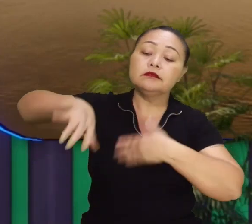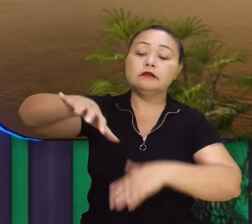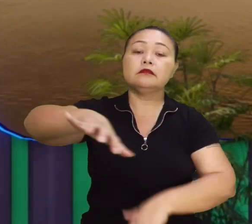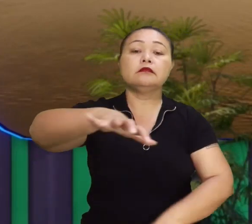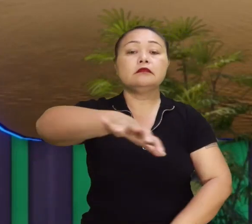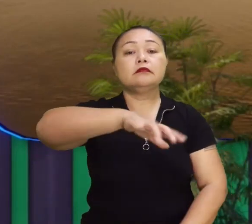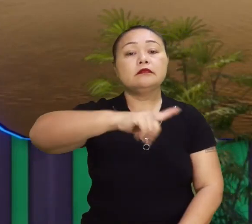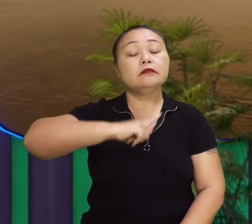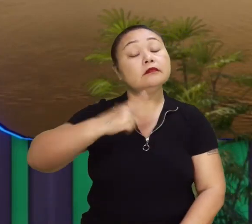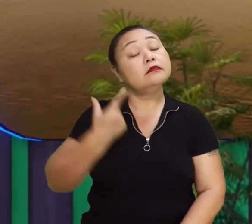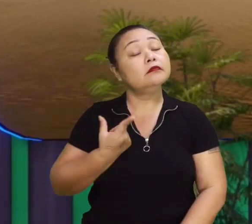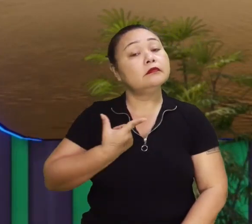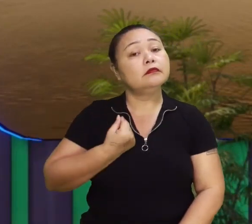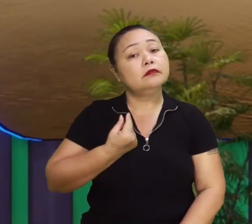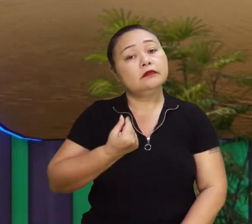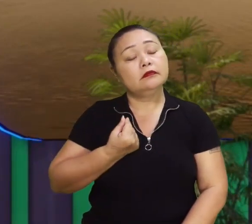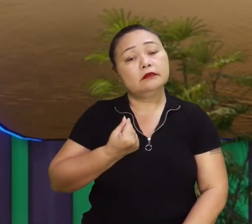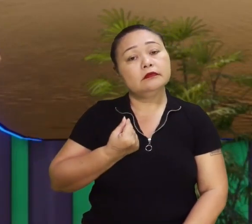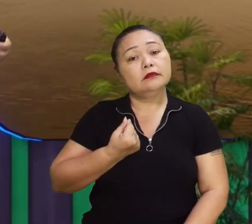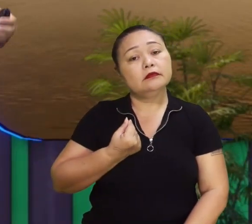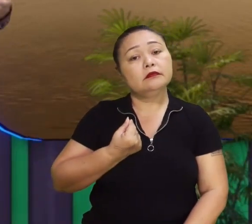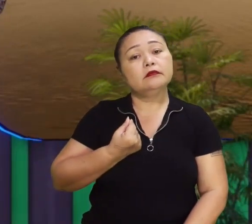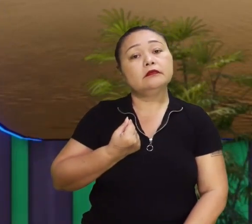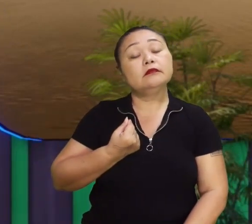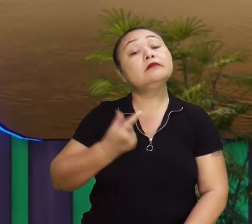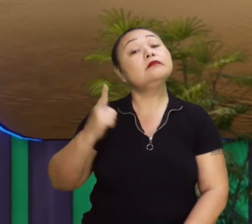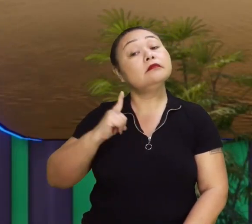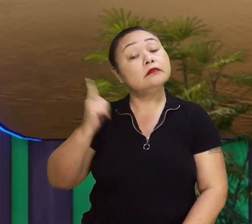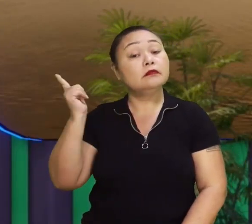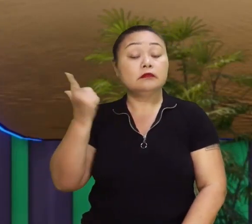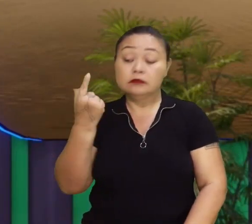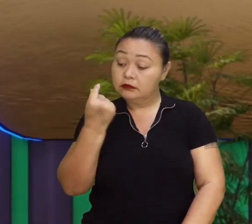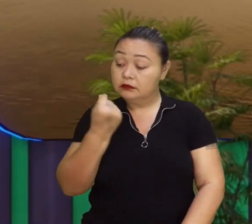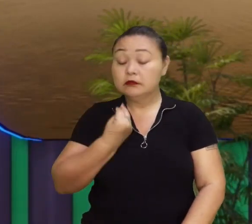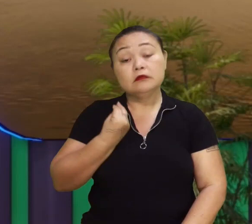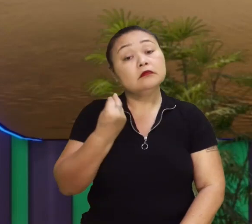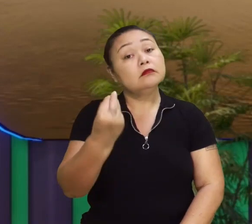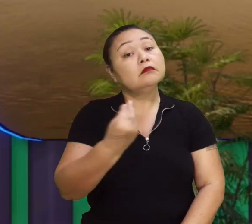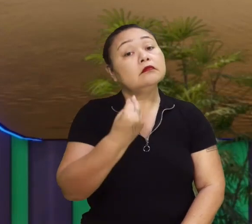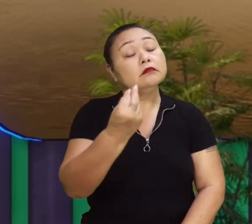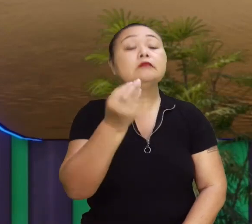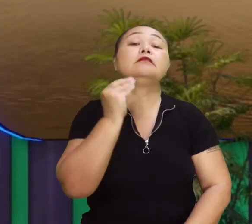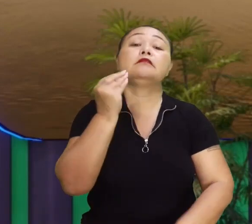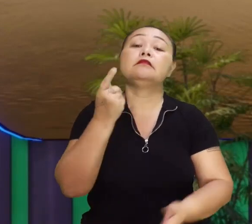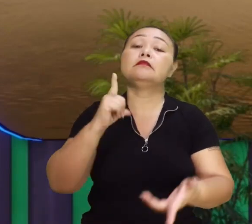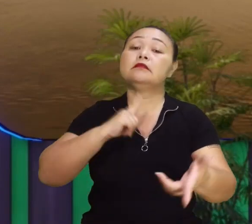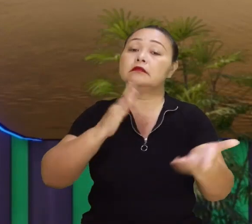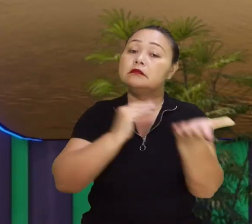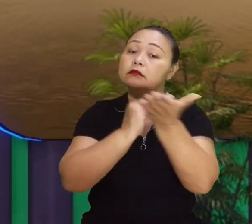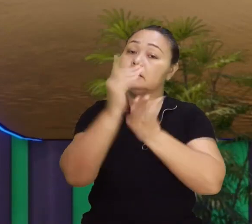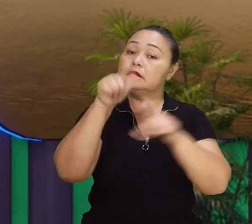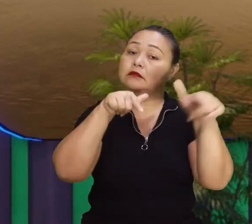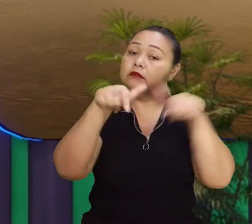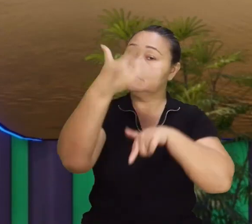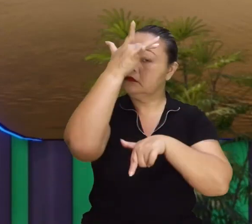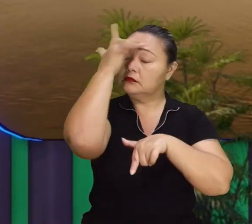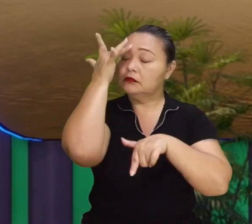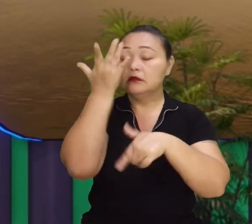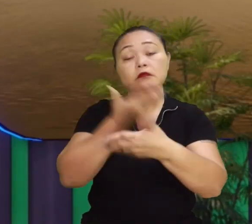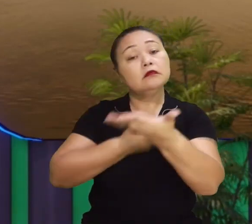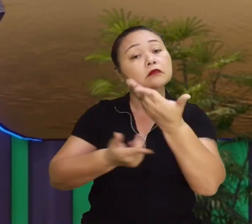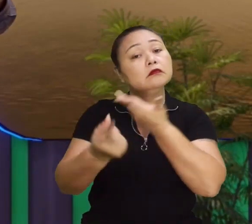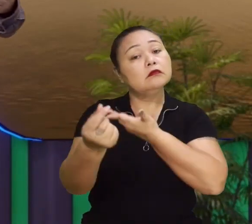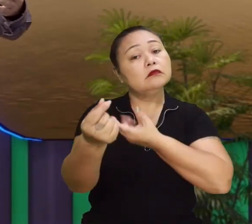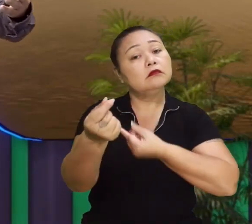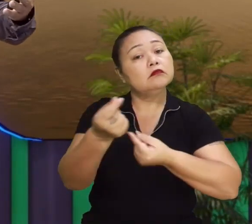região, economicamente emprega pessoas, ok? Circula a moeda em